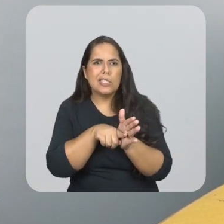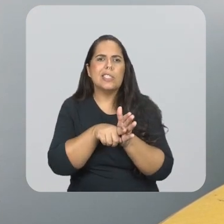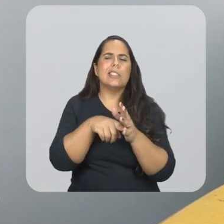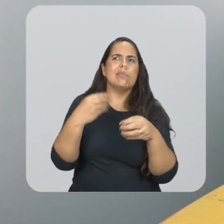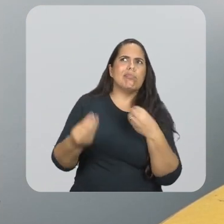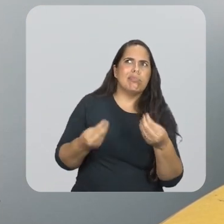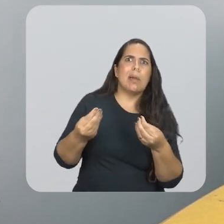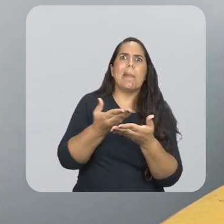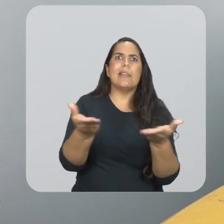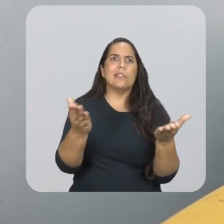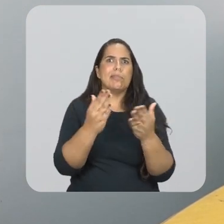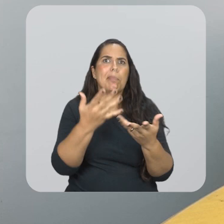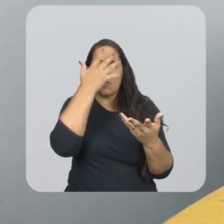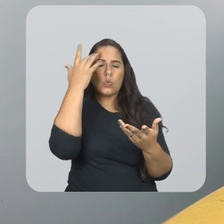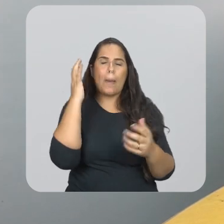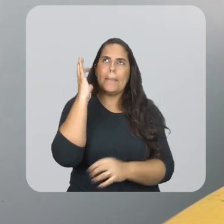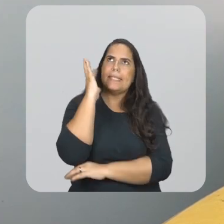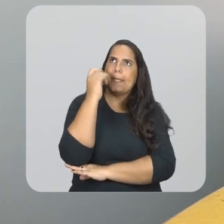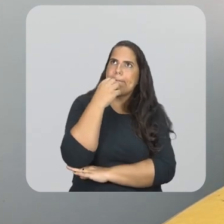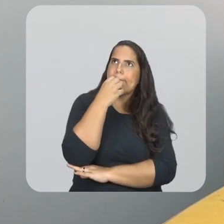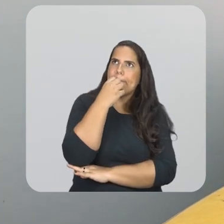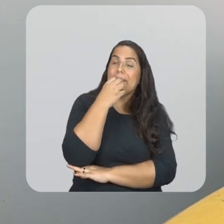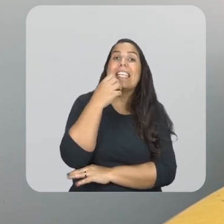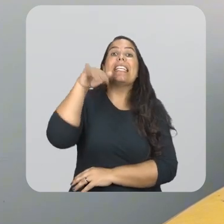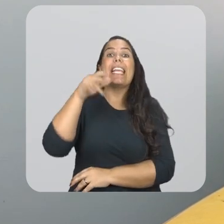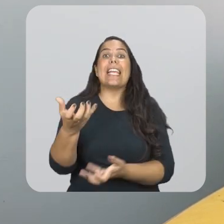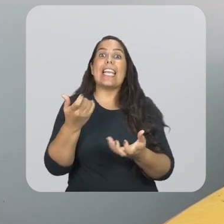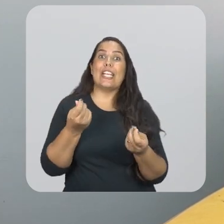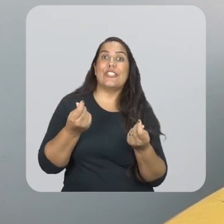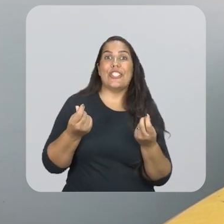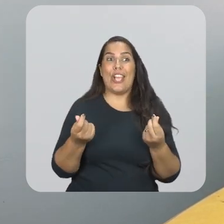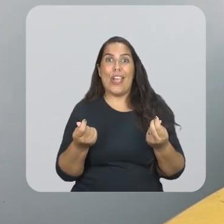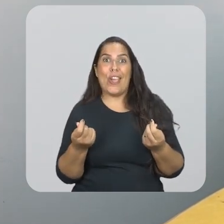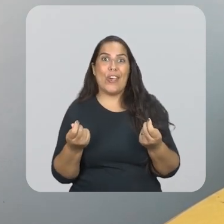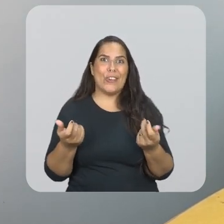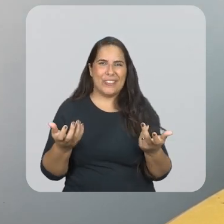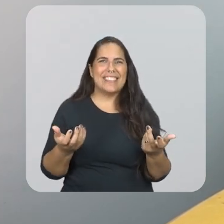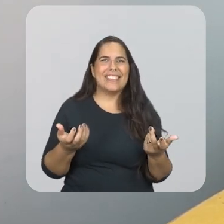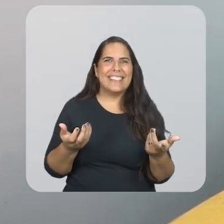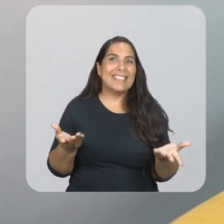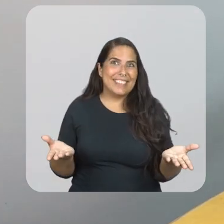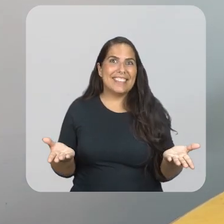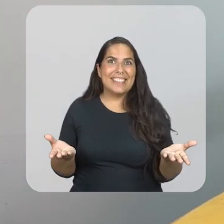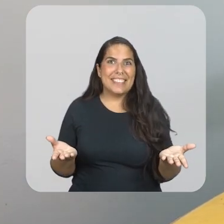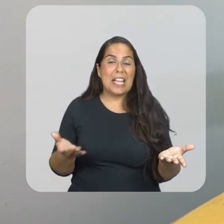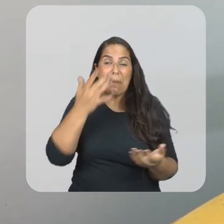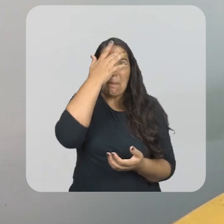e à inovação, mas mais a pesquisa para essa galera? Aí eu comecei assim, quem quer dinheiro?